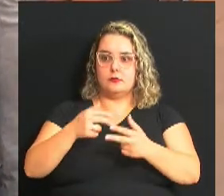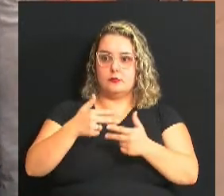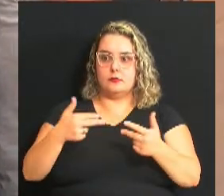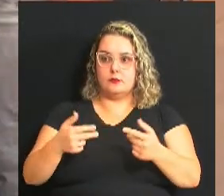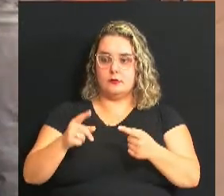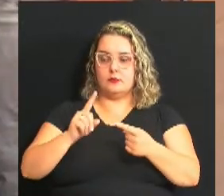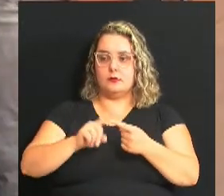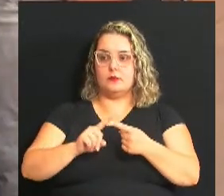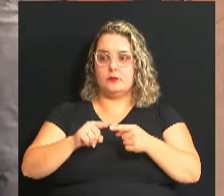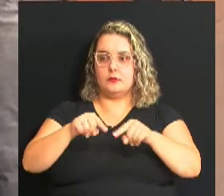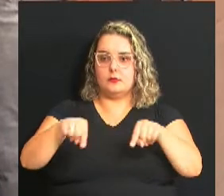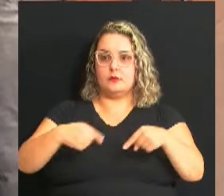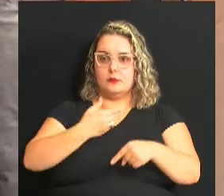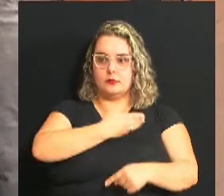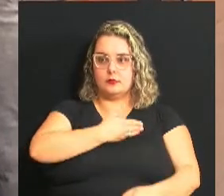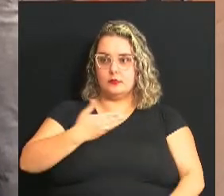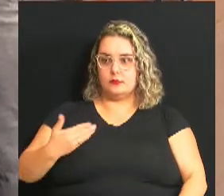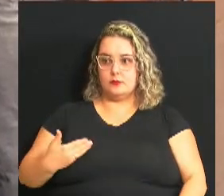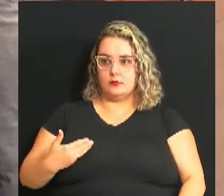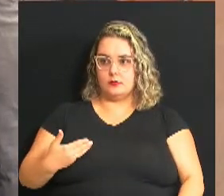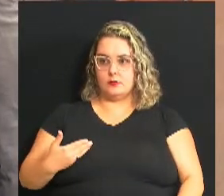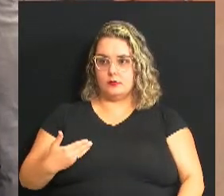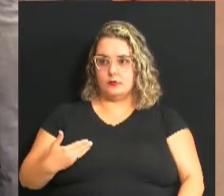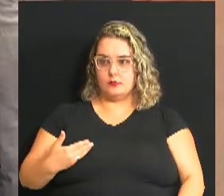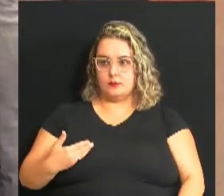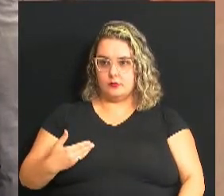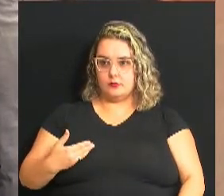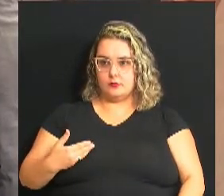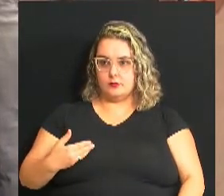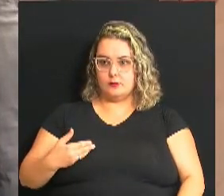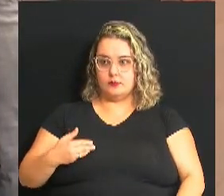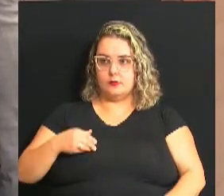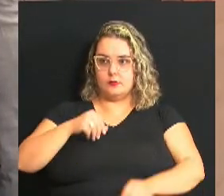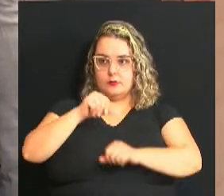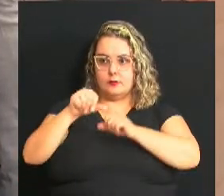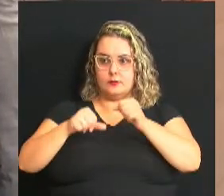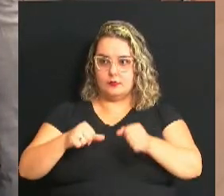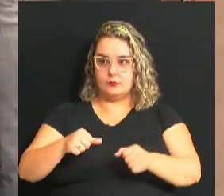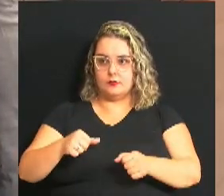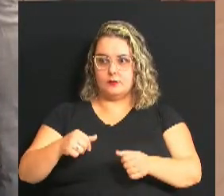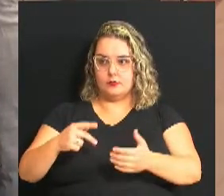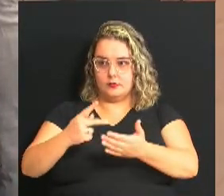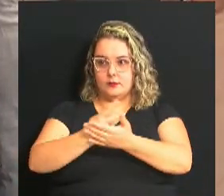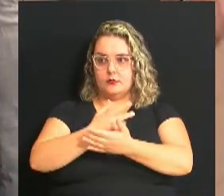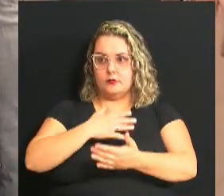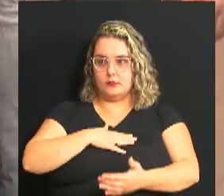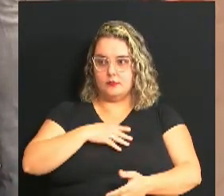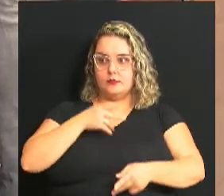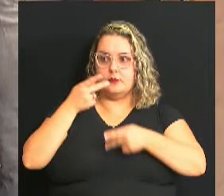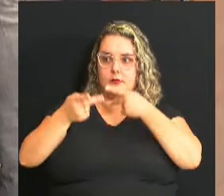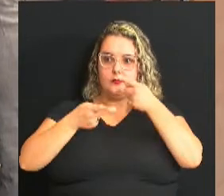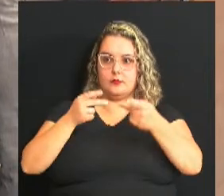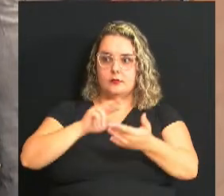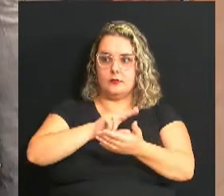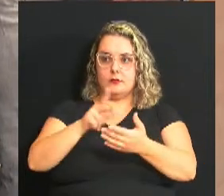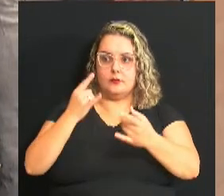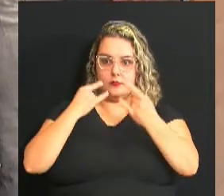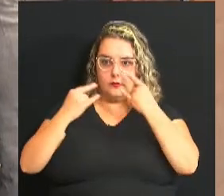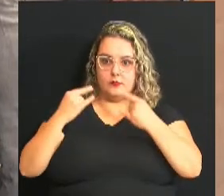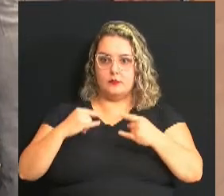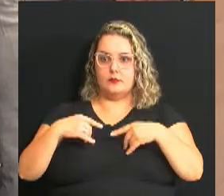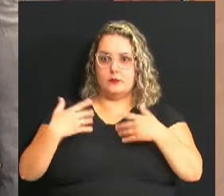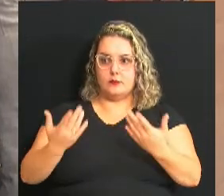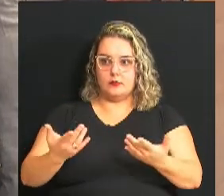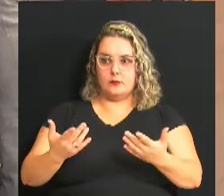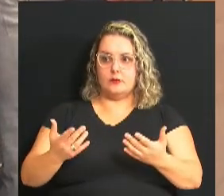sala pública. A gente, inclusive, na virada, talvez por falha minha, eu comentei de muitas atrações, mas uma delas foi a mostra